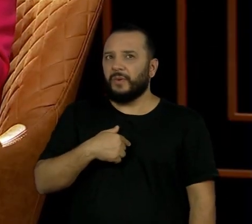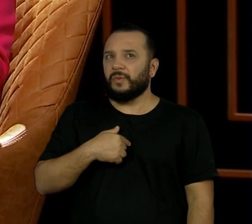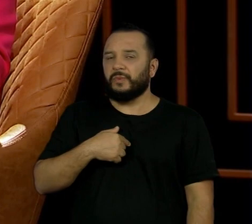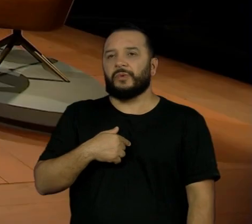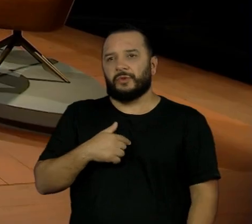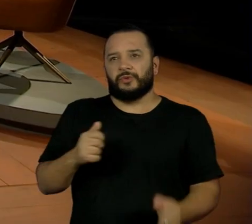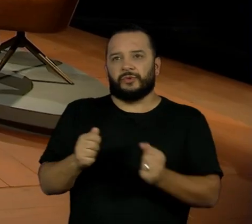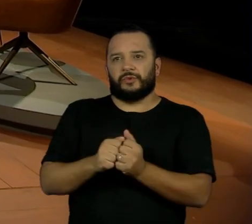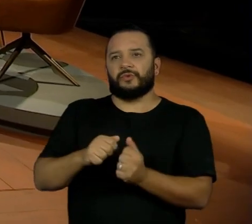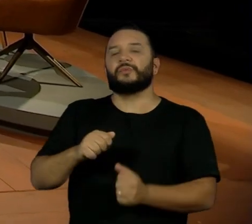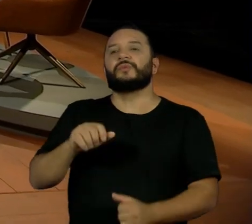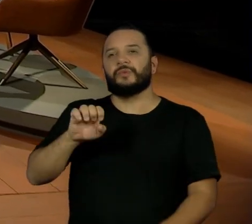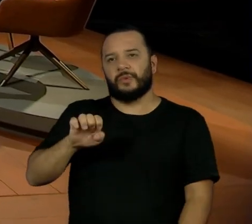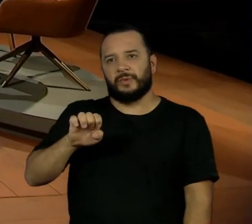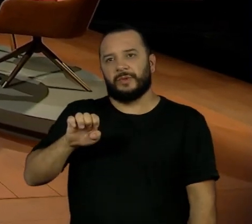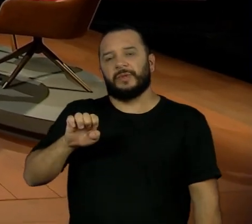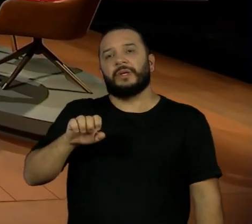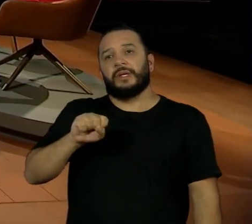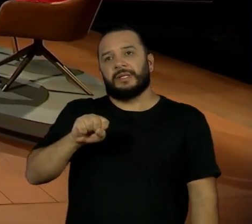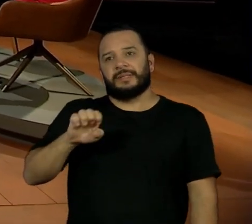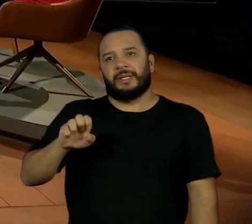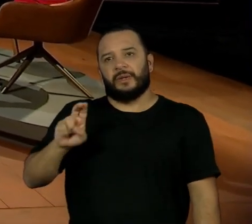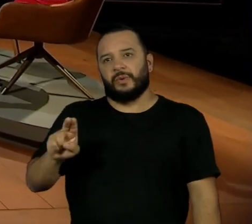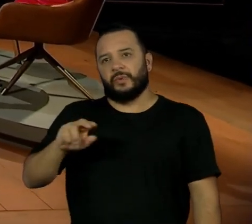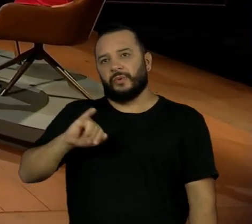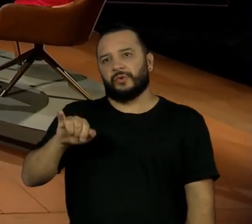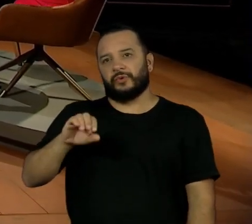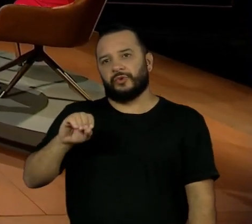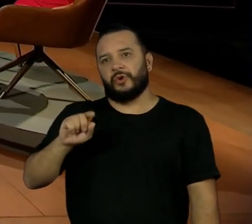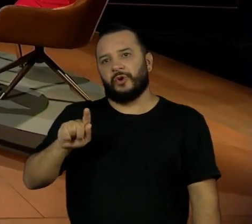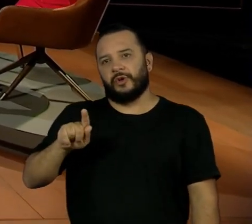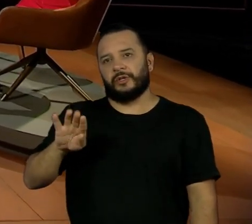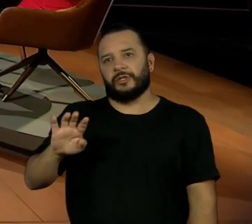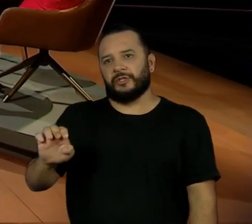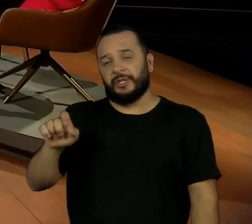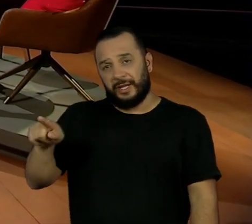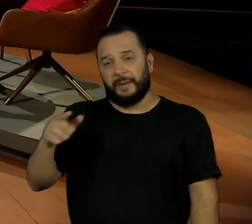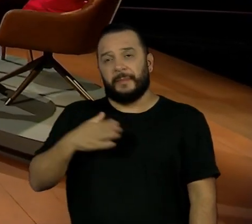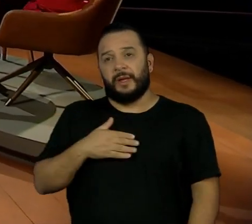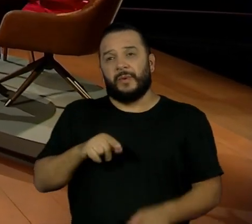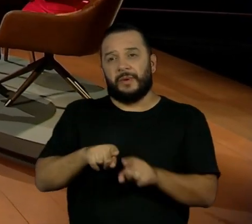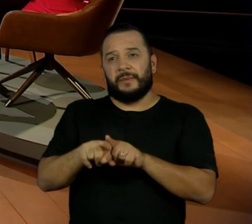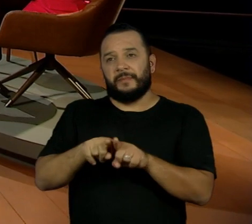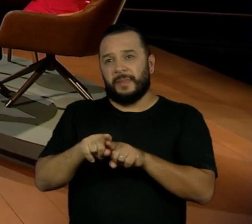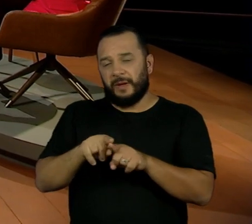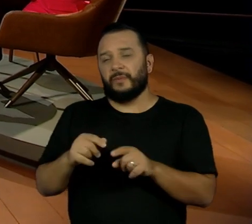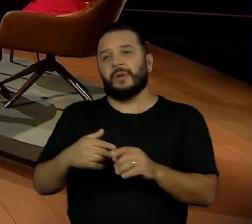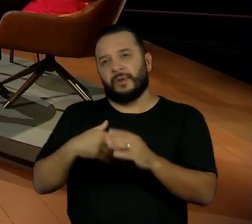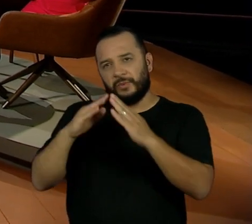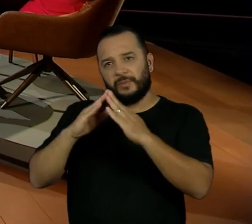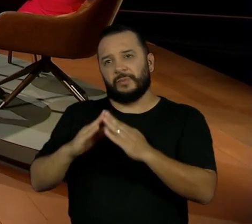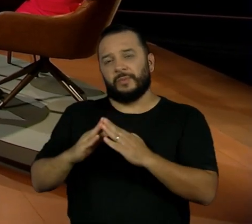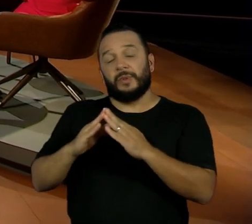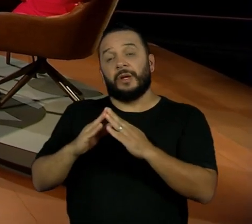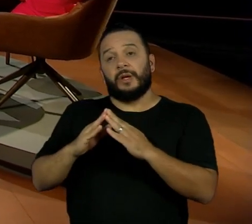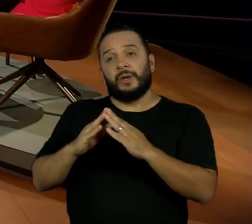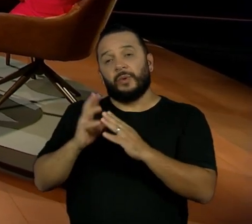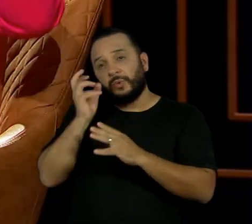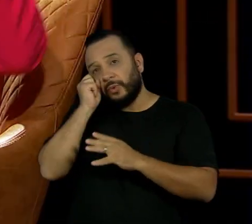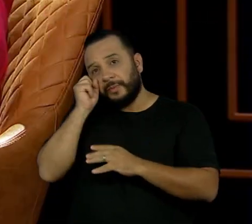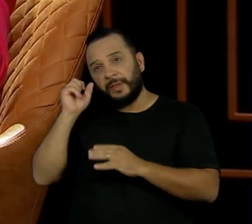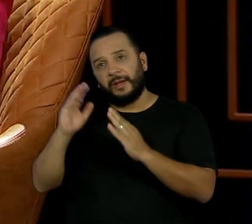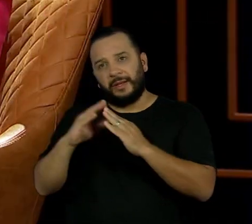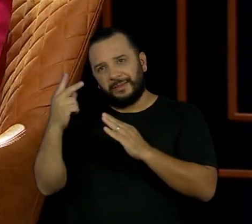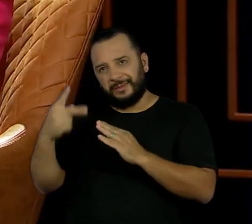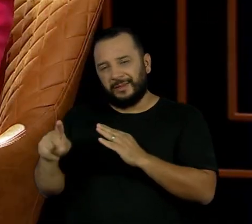do Seu Jorge, que era meu irmão. Eu me hospedava na casa dele, ele me mostrava a banda, a gente viajava, era